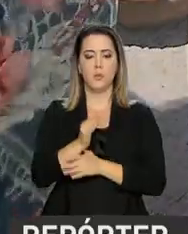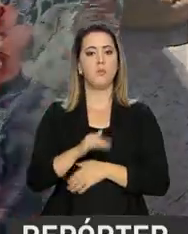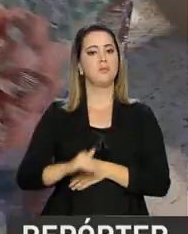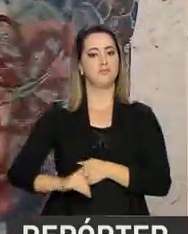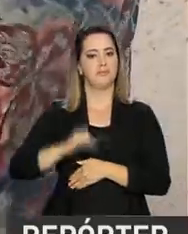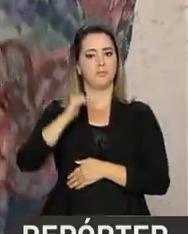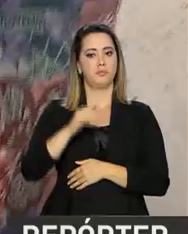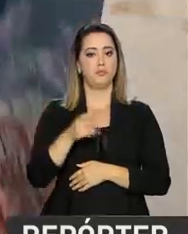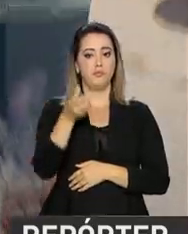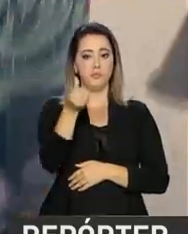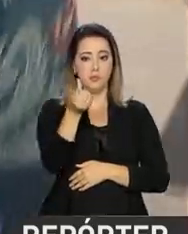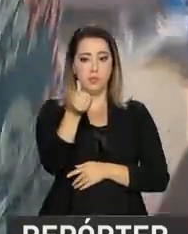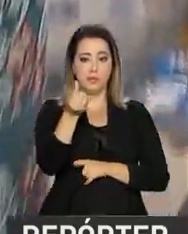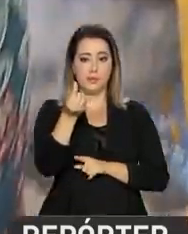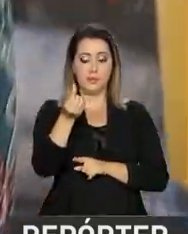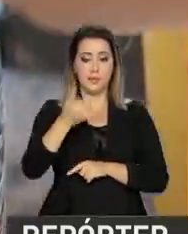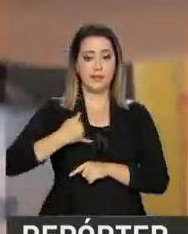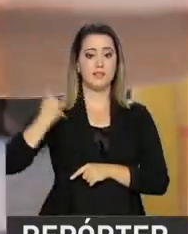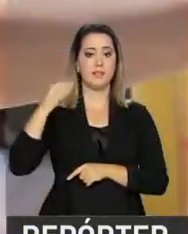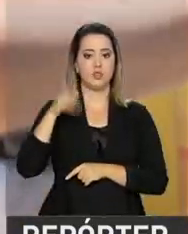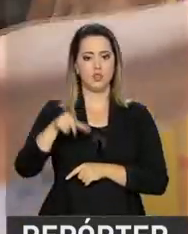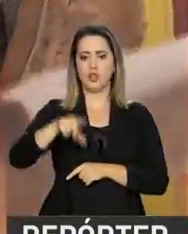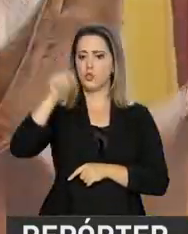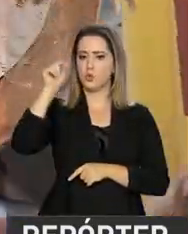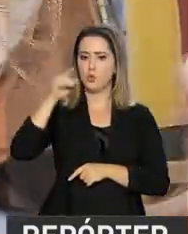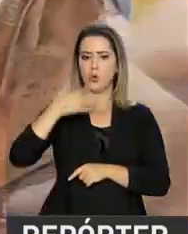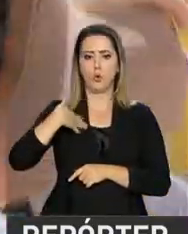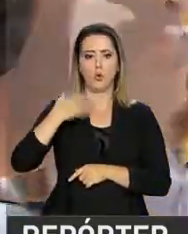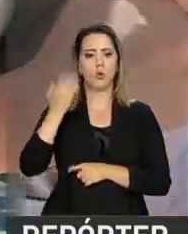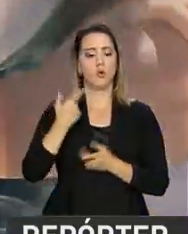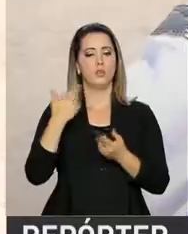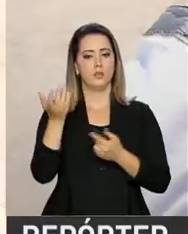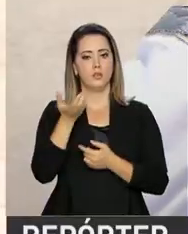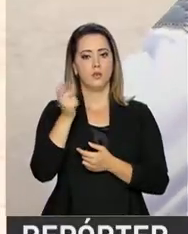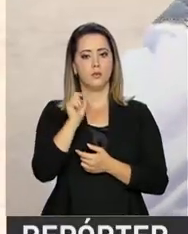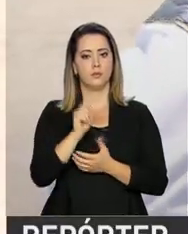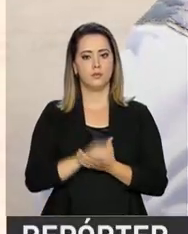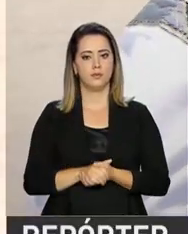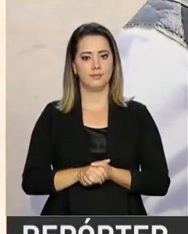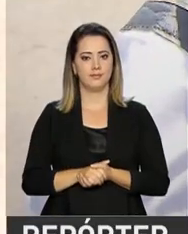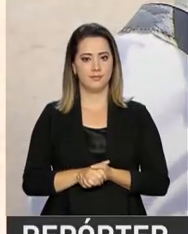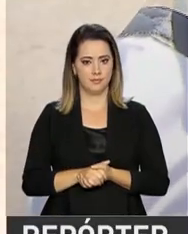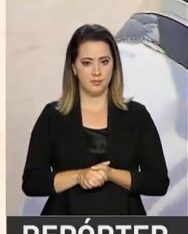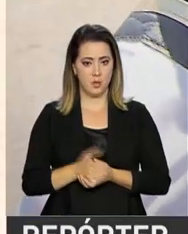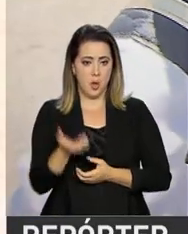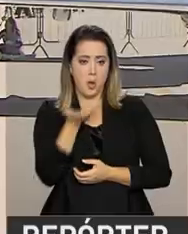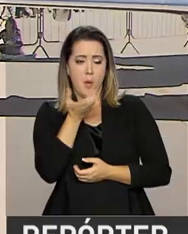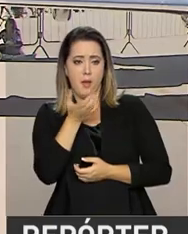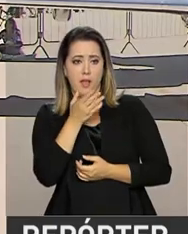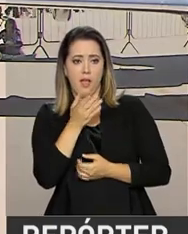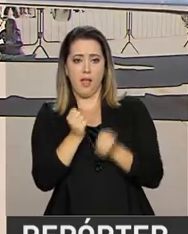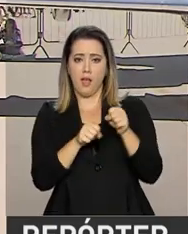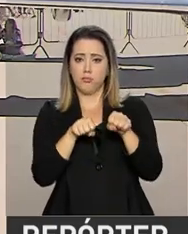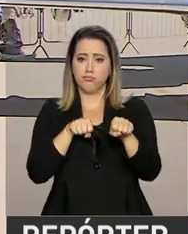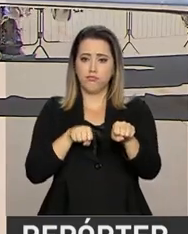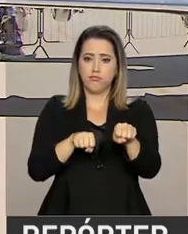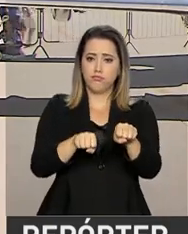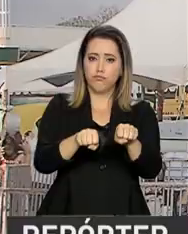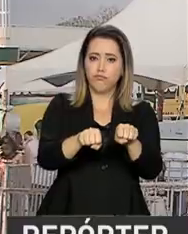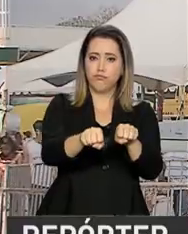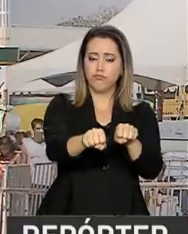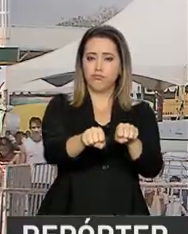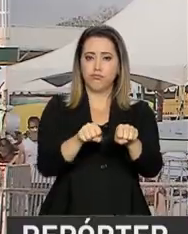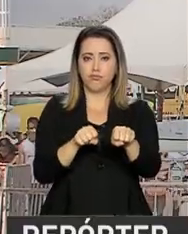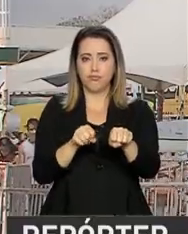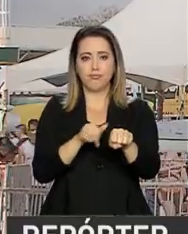cedo. Com 6 anos de idade, ele já decidiu o que vai ser quando crescer. Eu quero ser piloto. E se no chão as